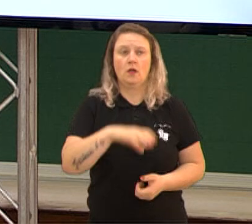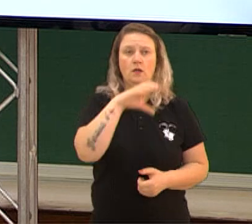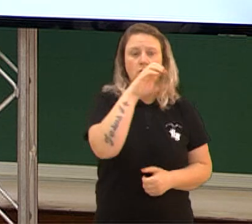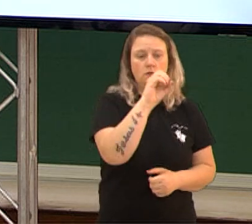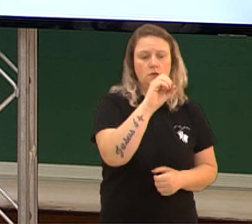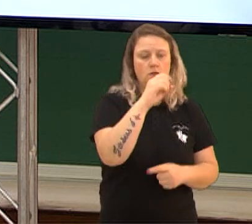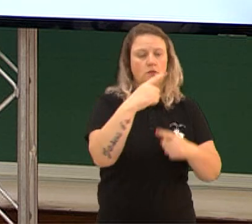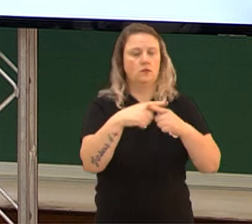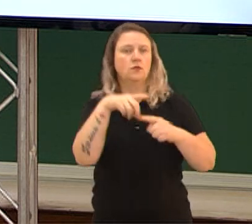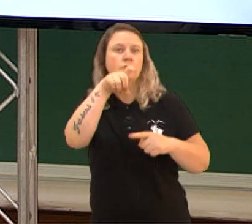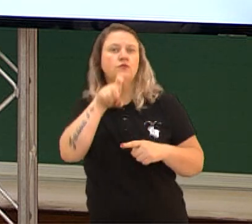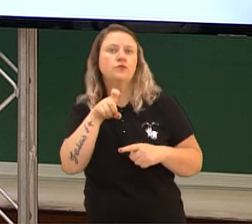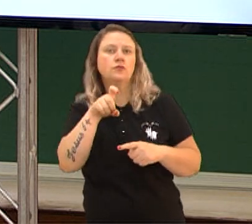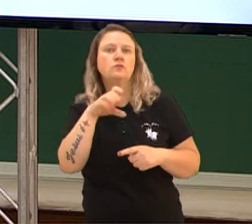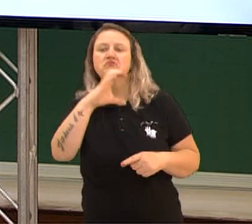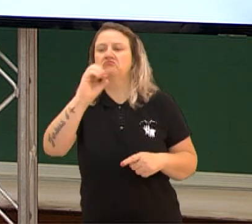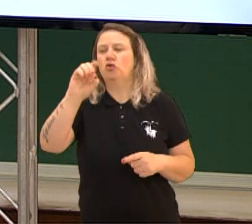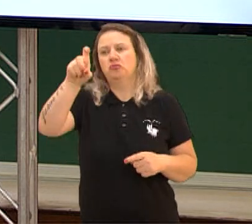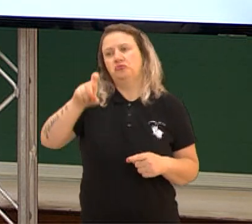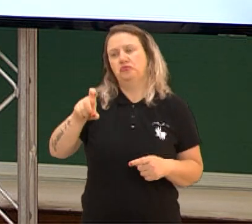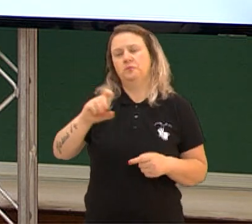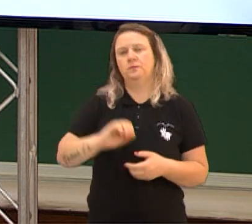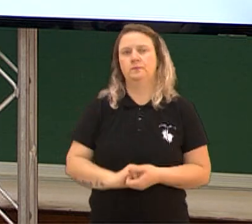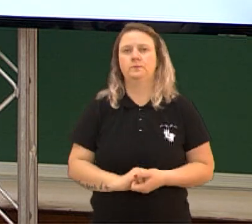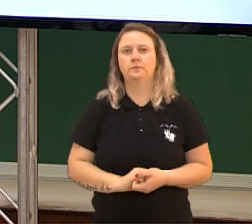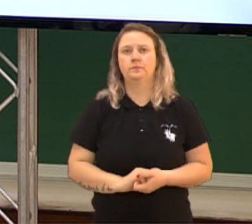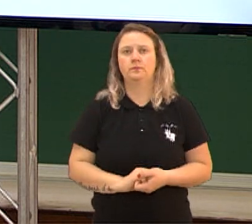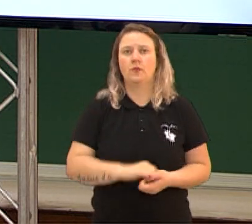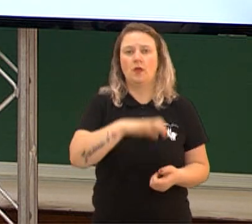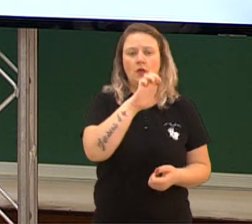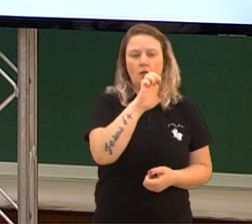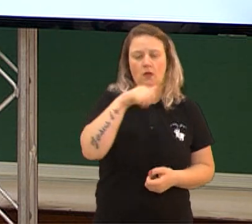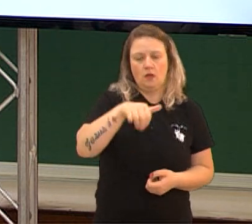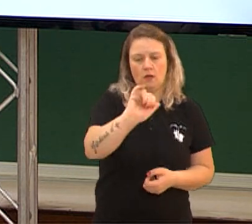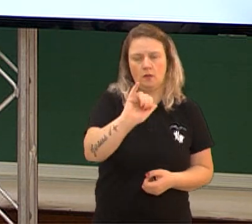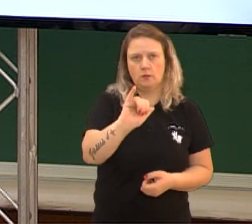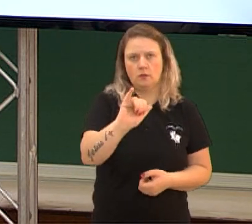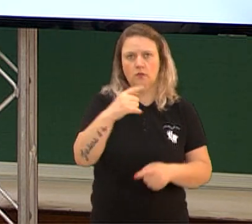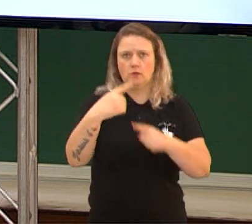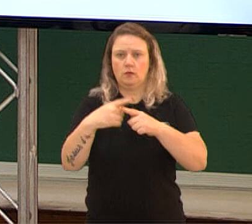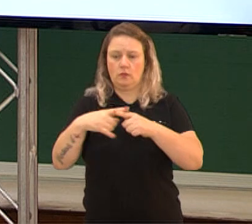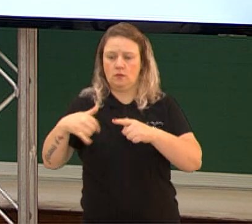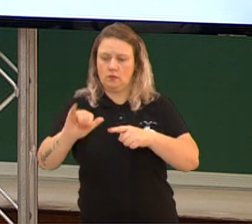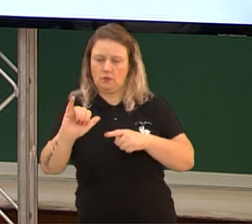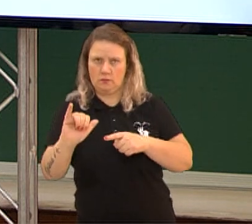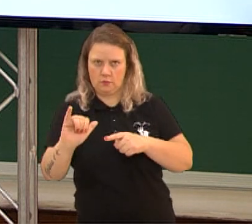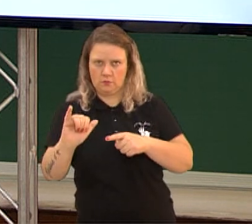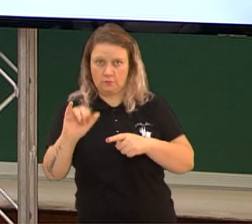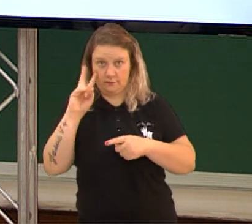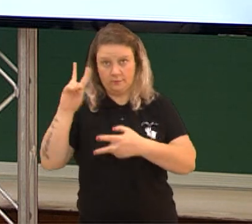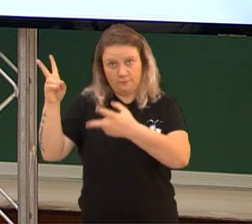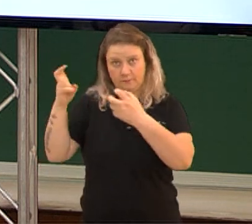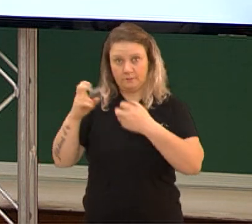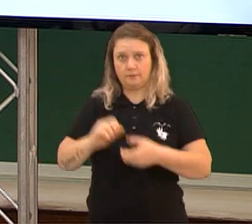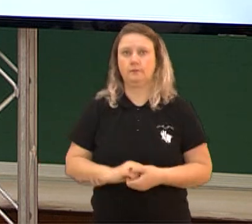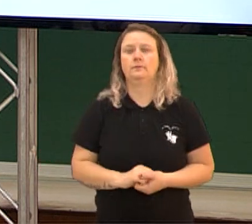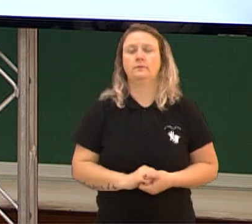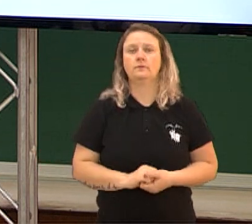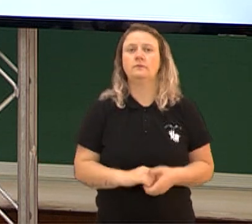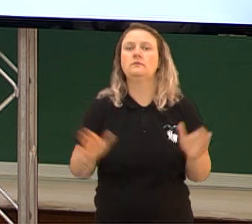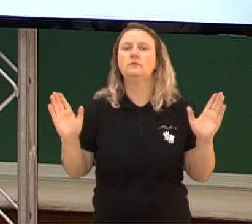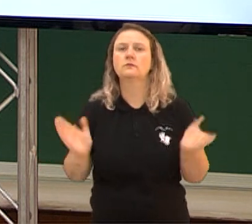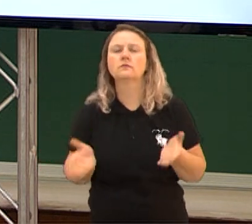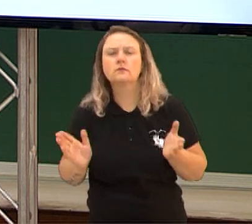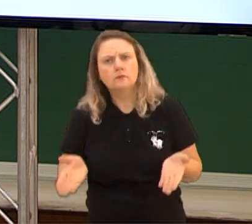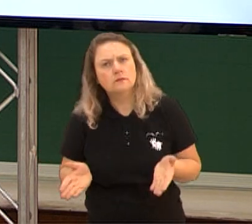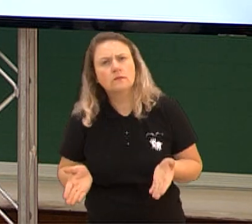vezes Y vezes X, 0x. E EY vezes Y, EY, Y. Tudo bem? Tá bom?